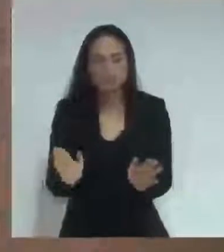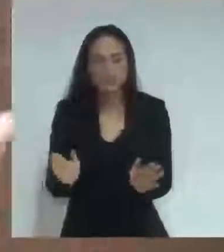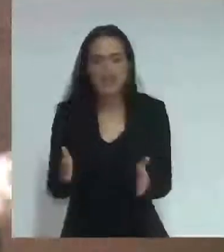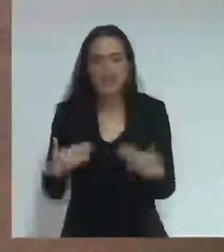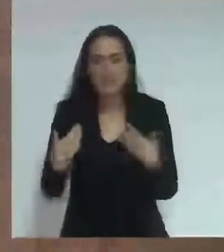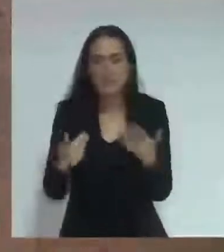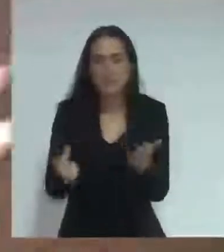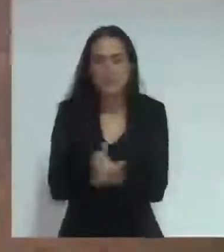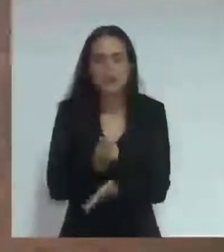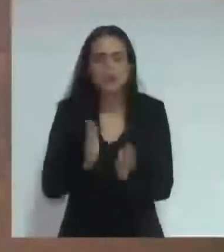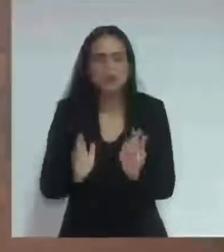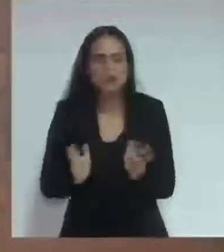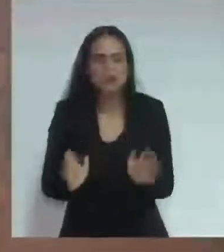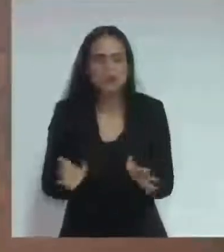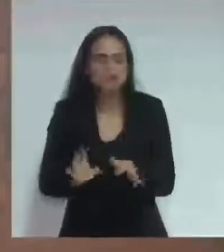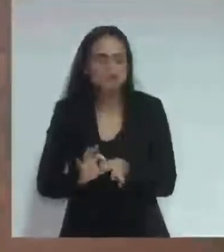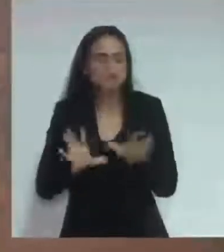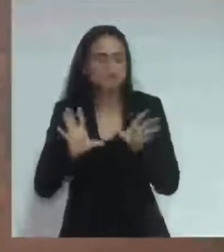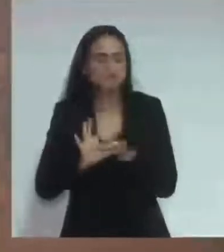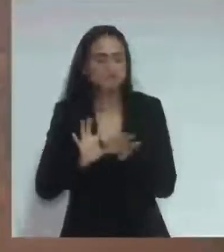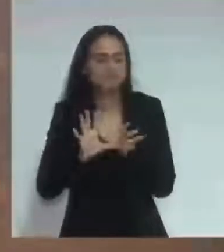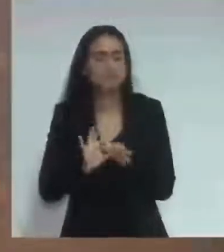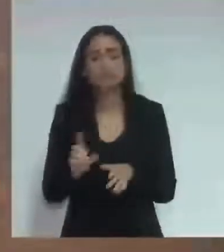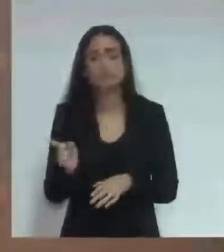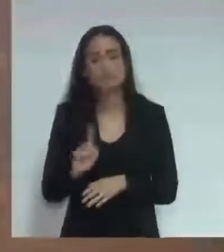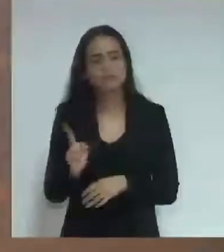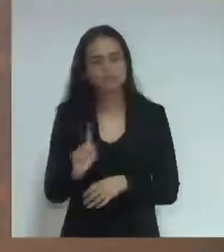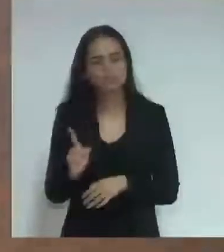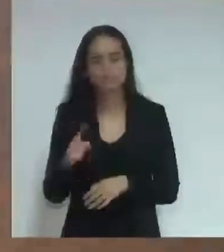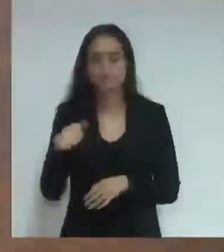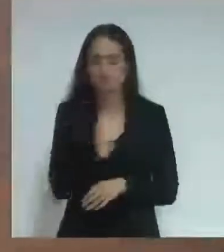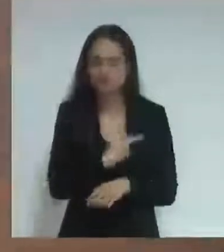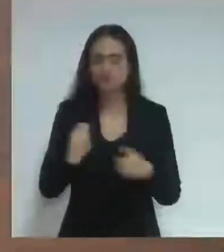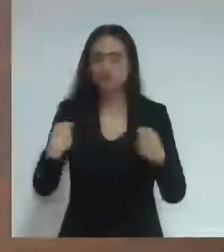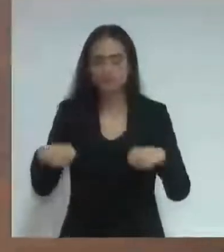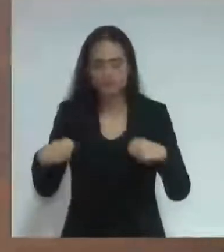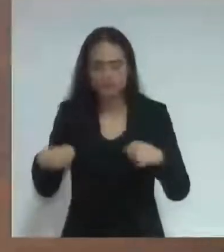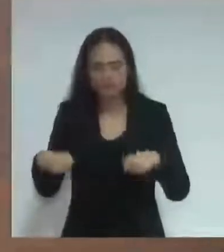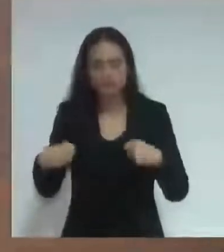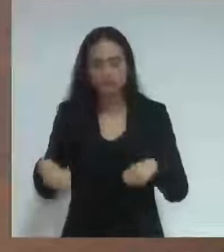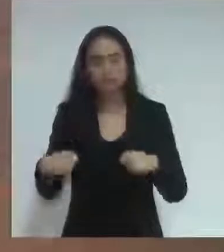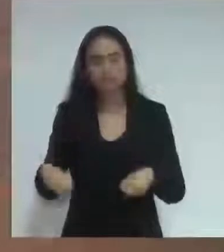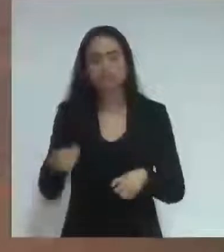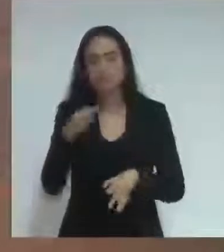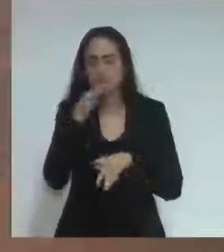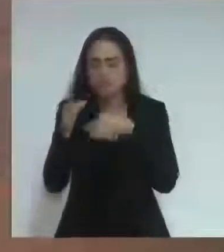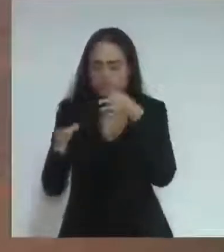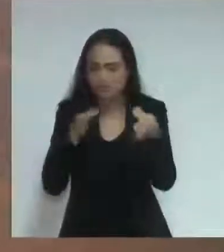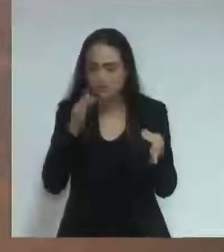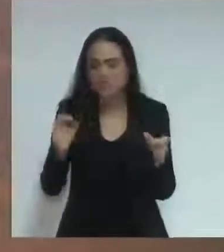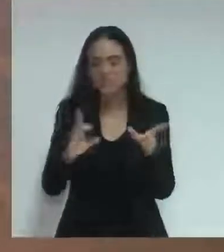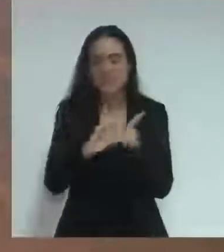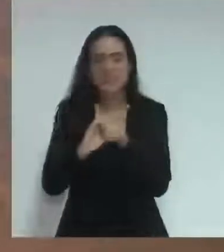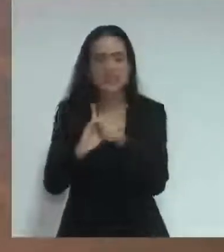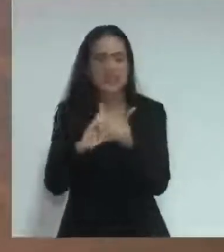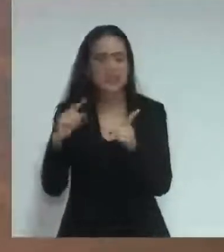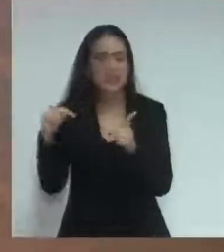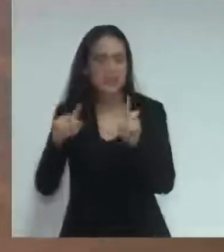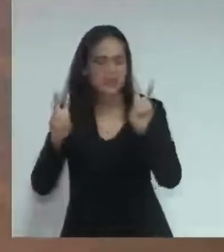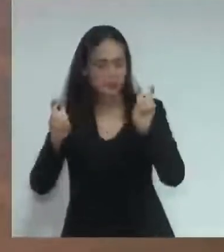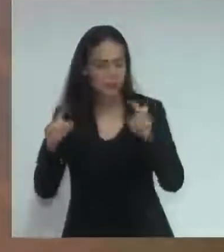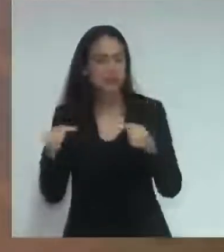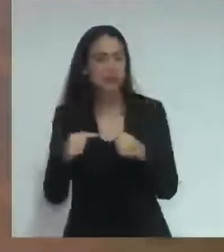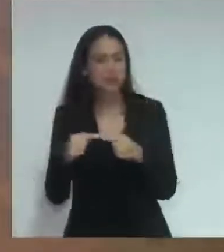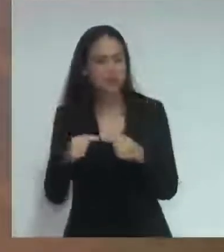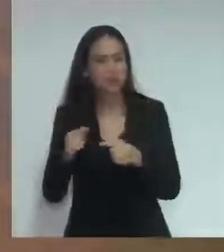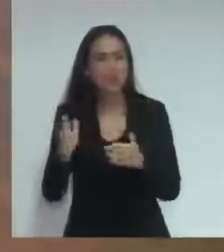não sabe, pode ser qualquer andar, ou se a gente pode ainda, pelo menos, interferir na questão da pauta democrática. Alguns discursos são,